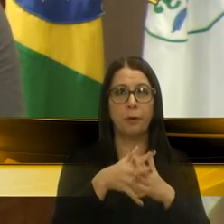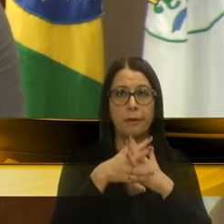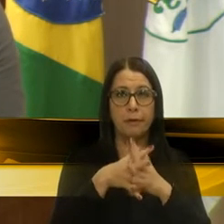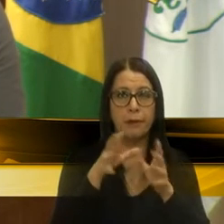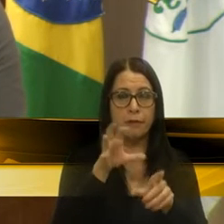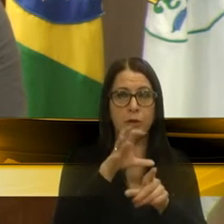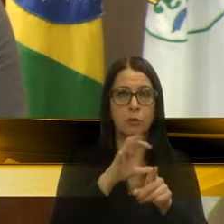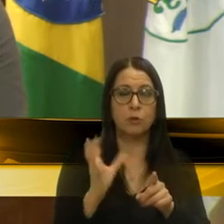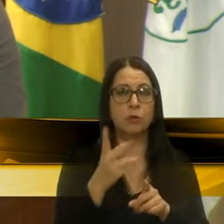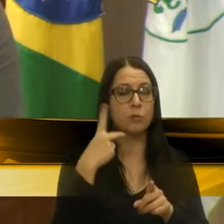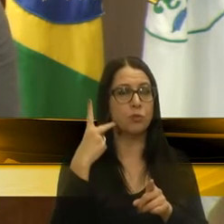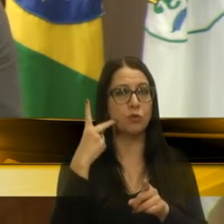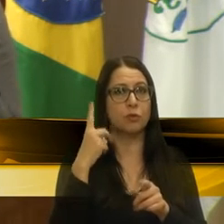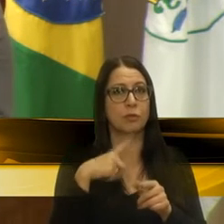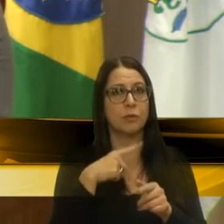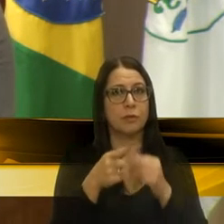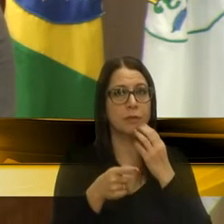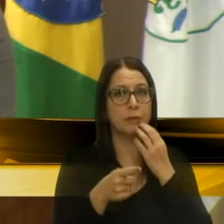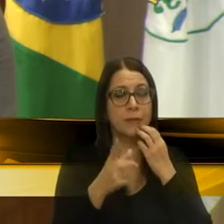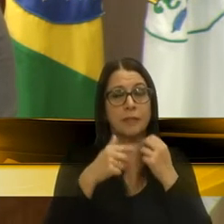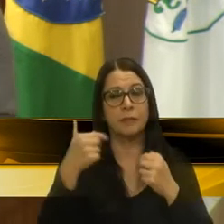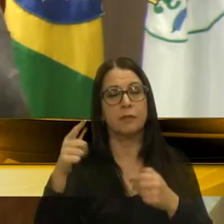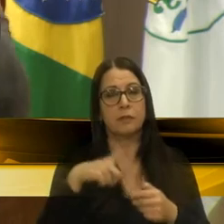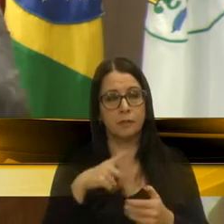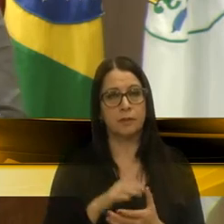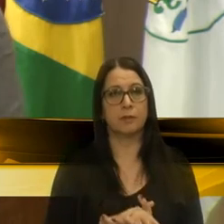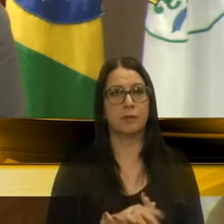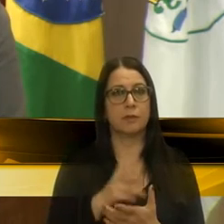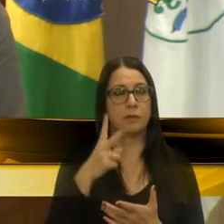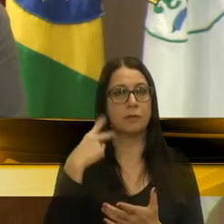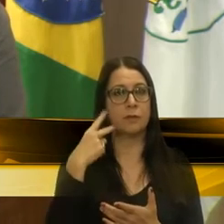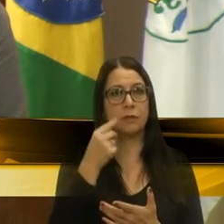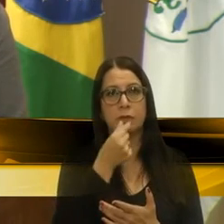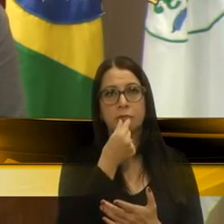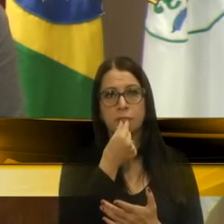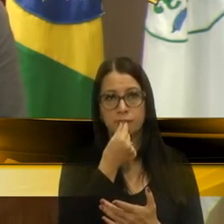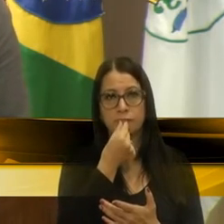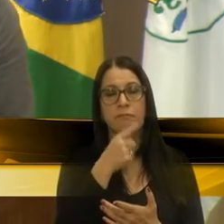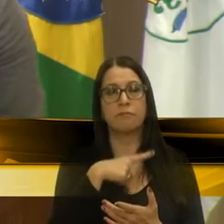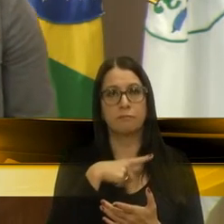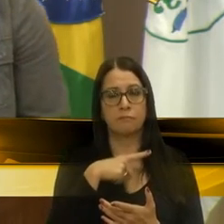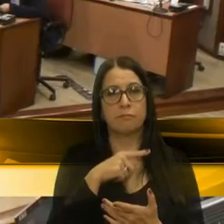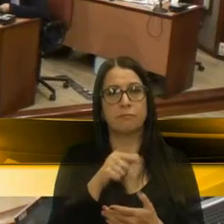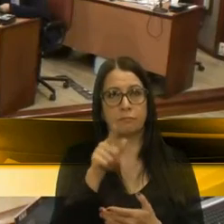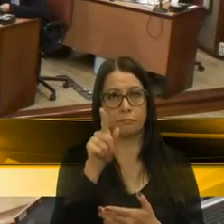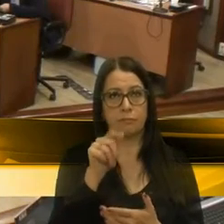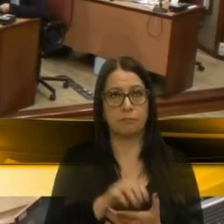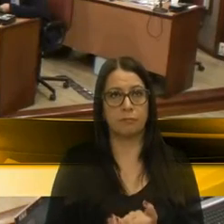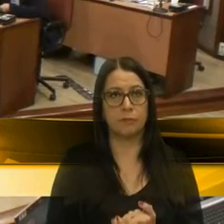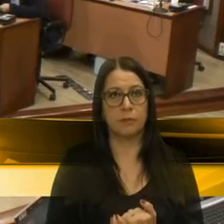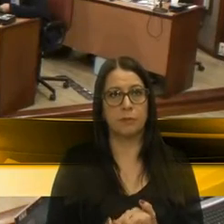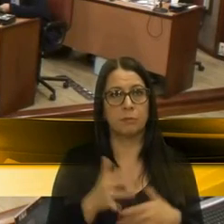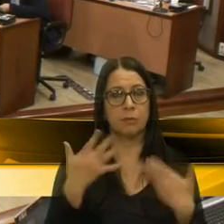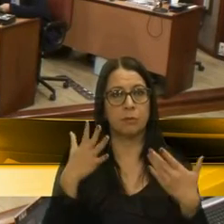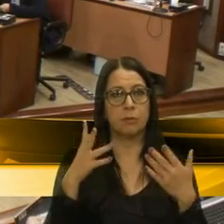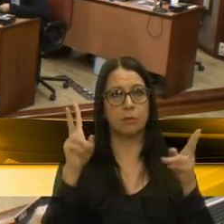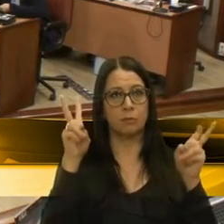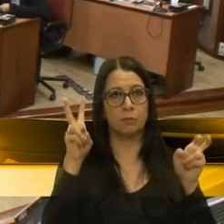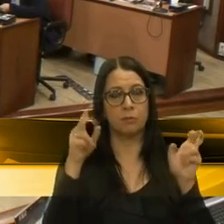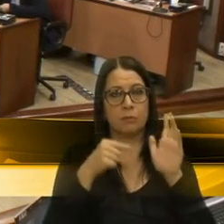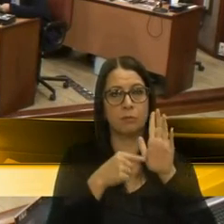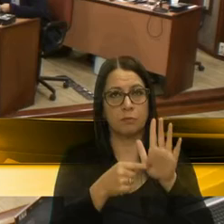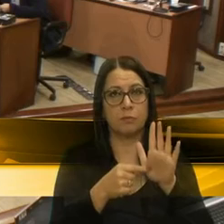estamos passando e que a gente ainda vai passar. Vereador Beltrão tem sua parte. Vereador Denise, parabéns por trazer esse